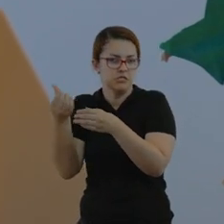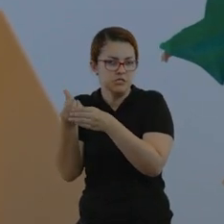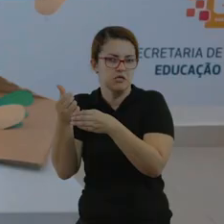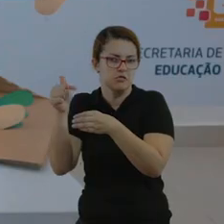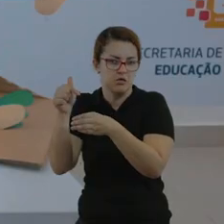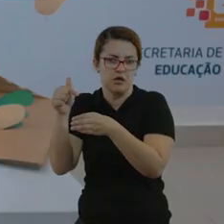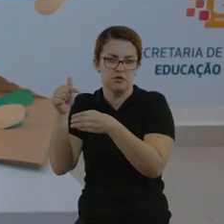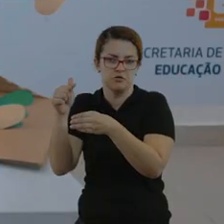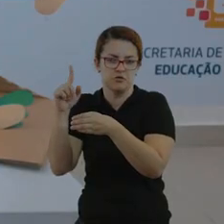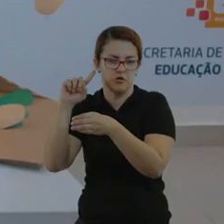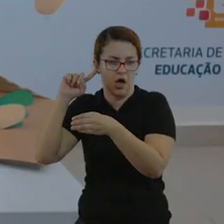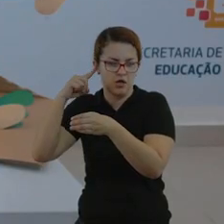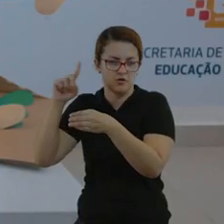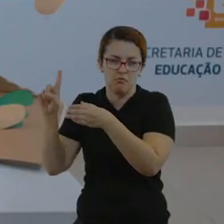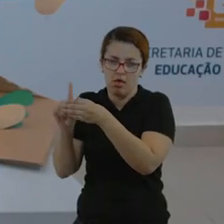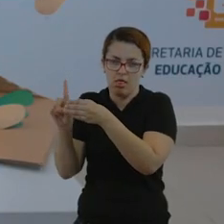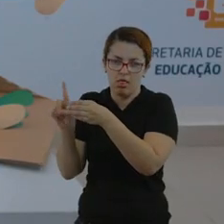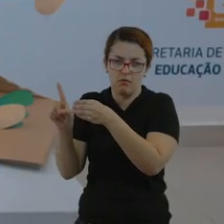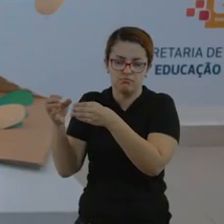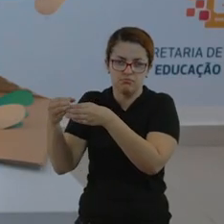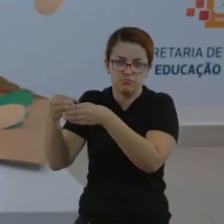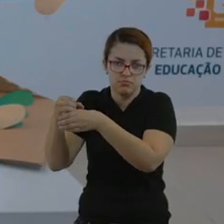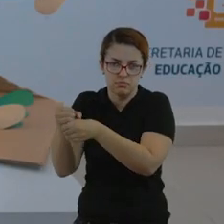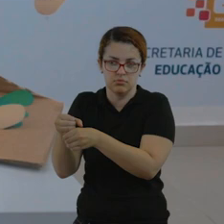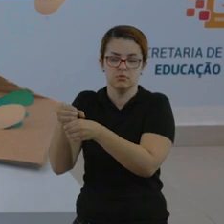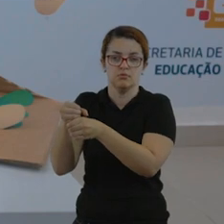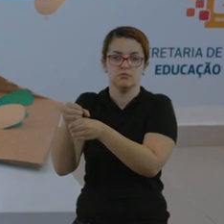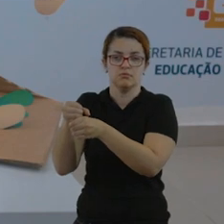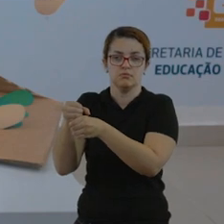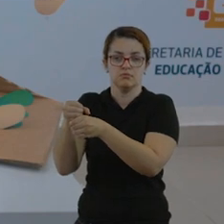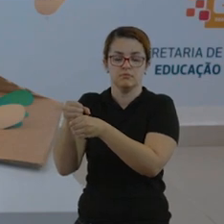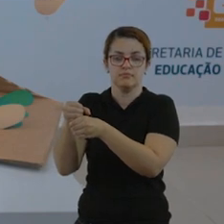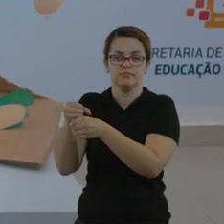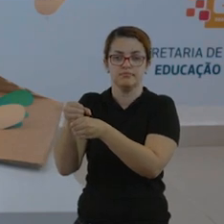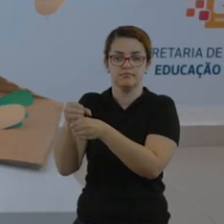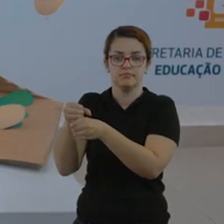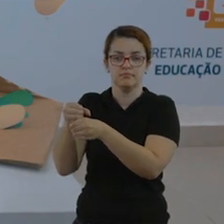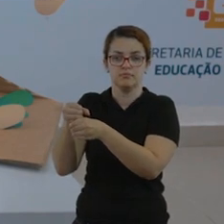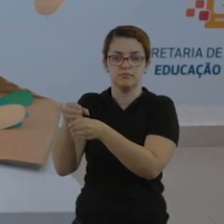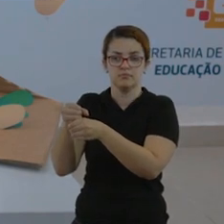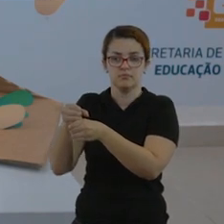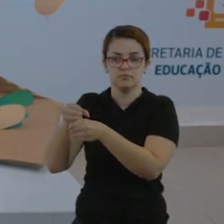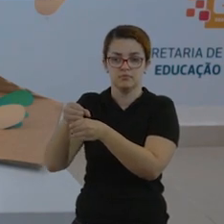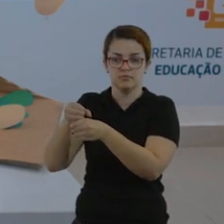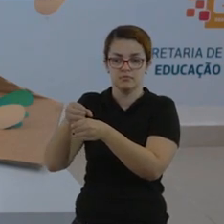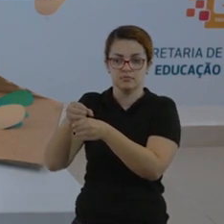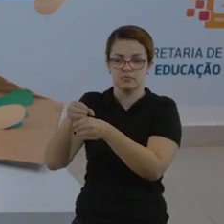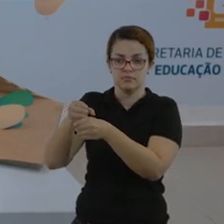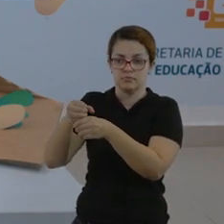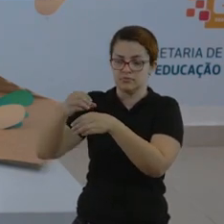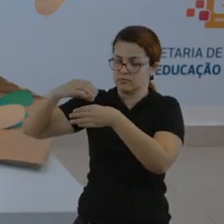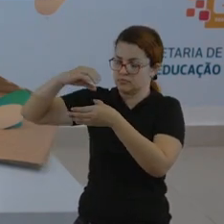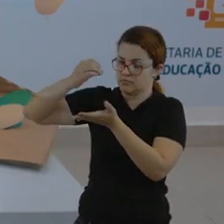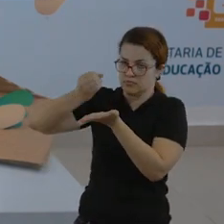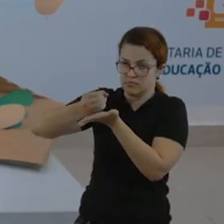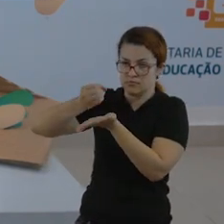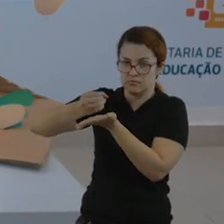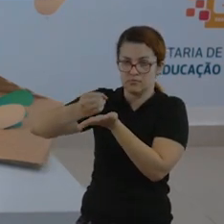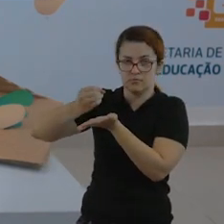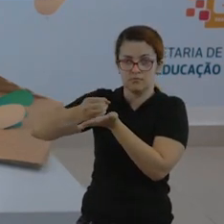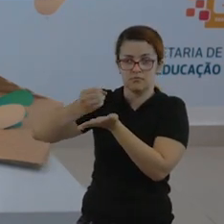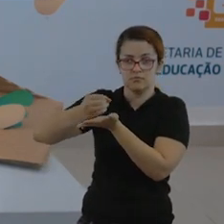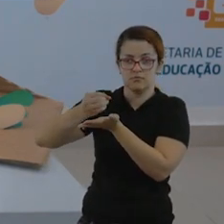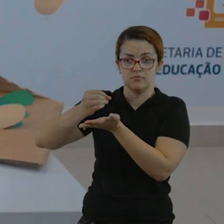já é o suficiente. E aí, quando você terminar de amarrar, você vai deixar ele bem certinho, assim,